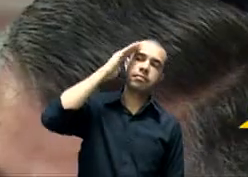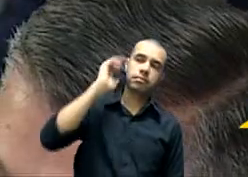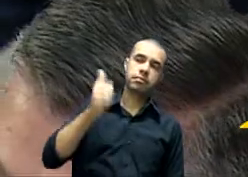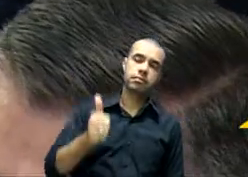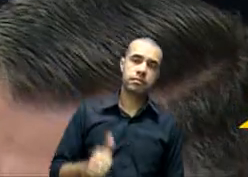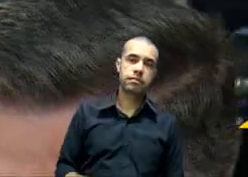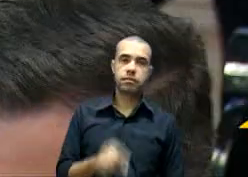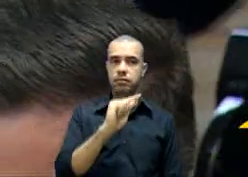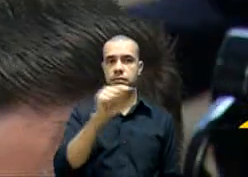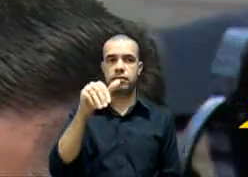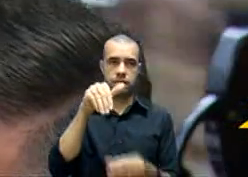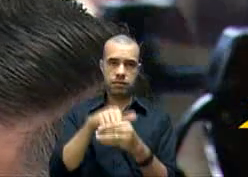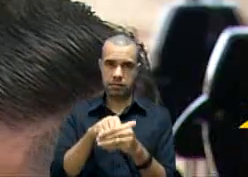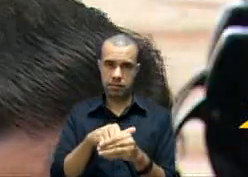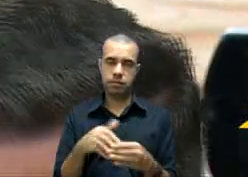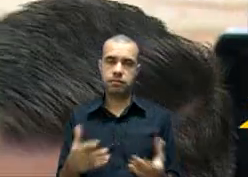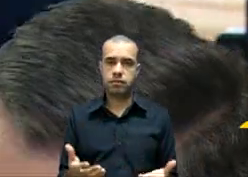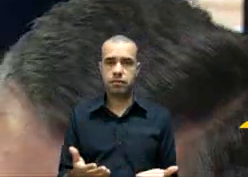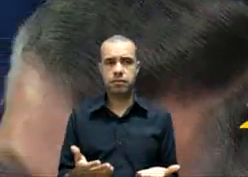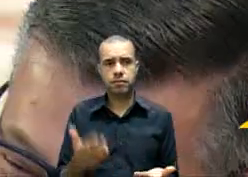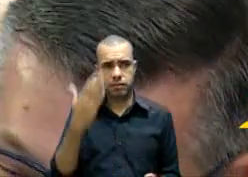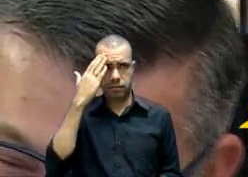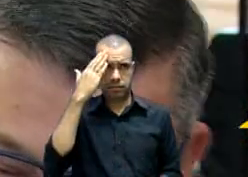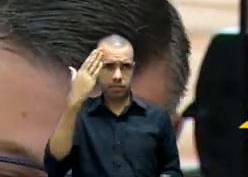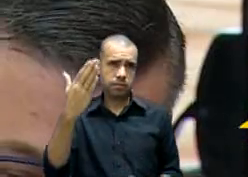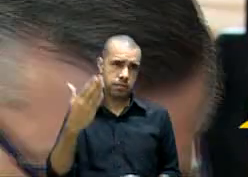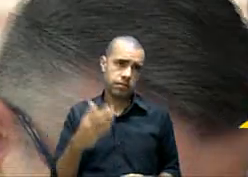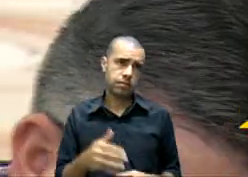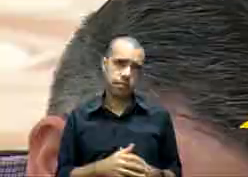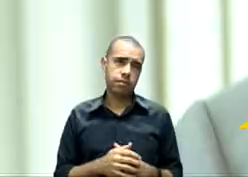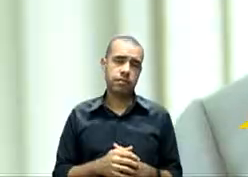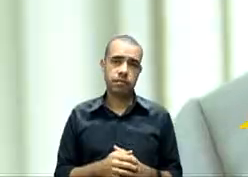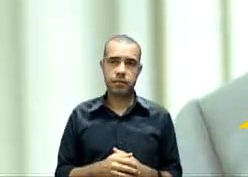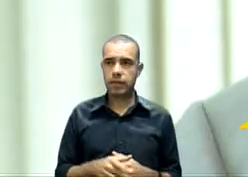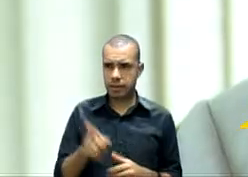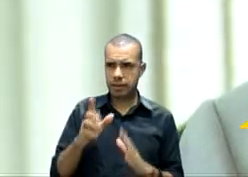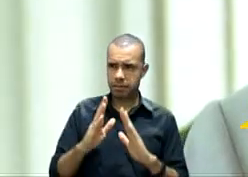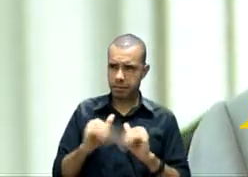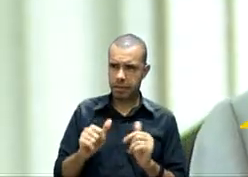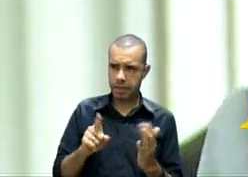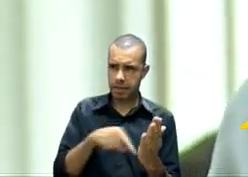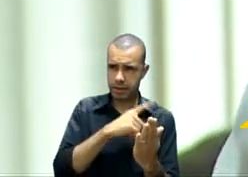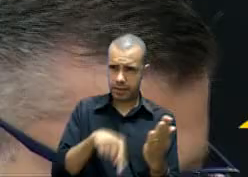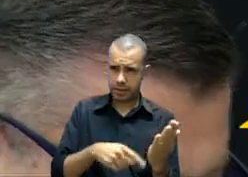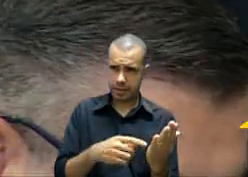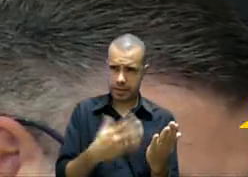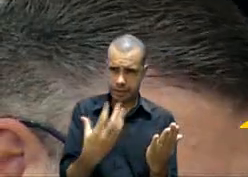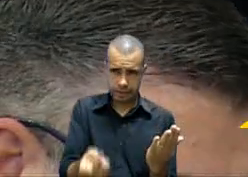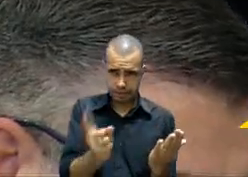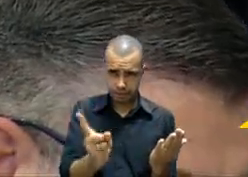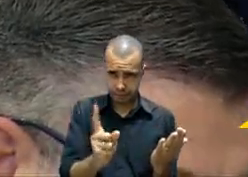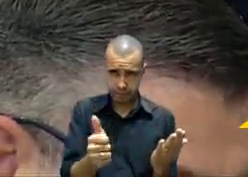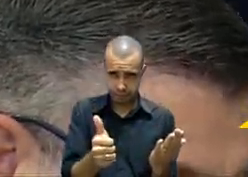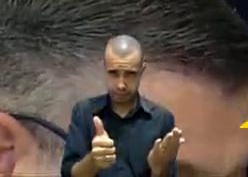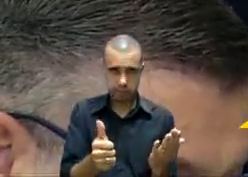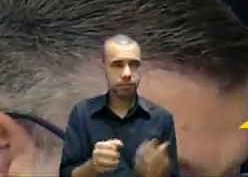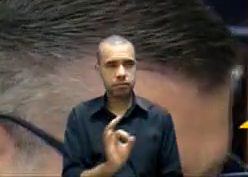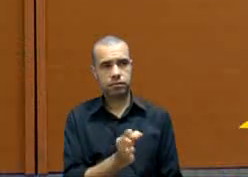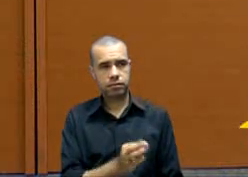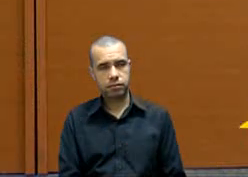e agradeço o pastor Irineu, que era líder nessa época. Está pedindo a derrubada do veto. Isso.